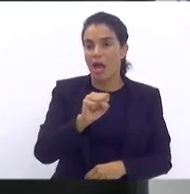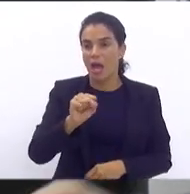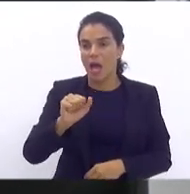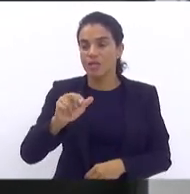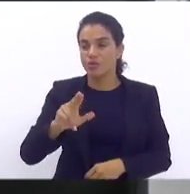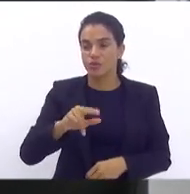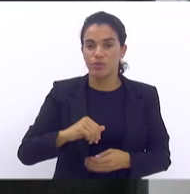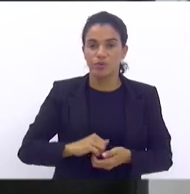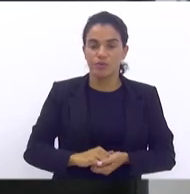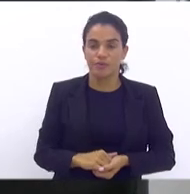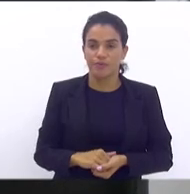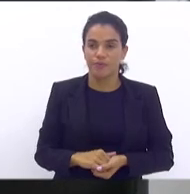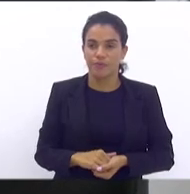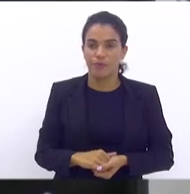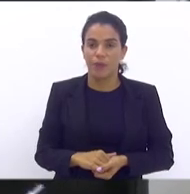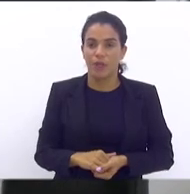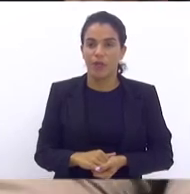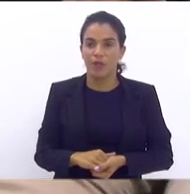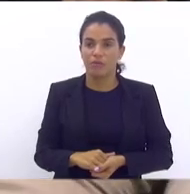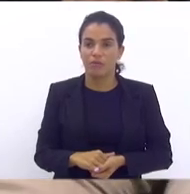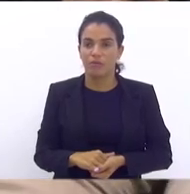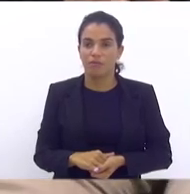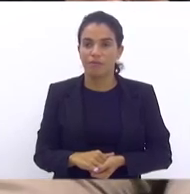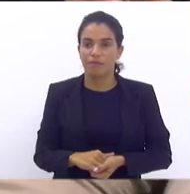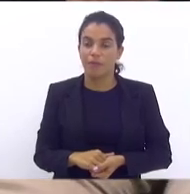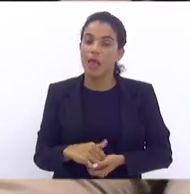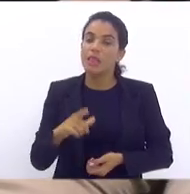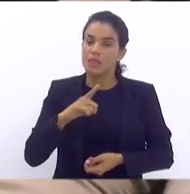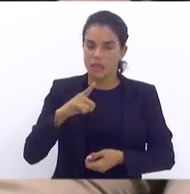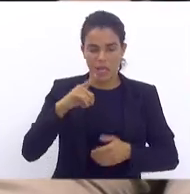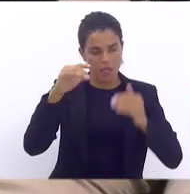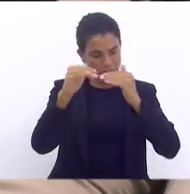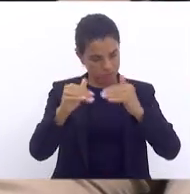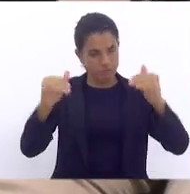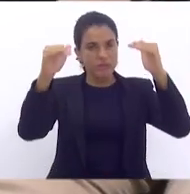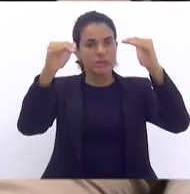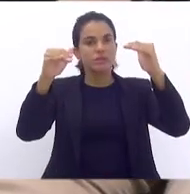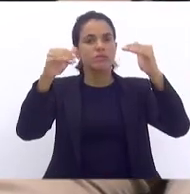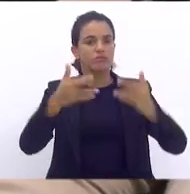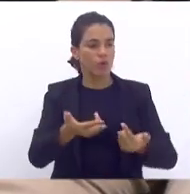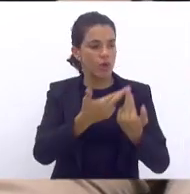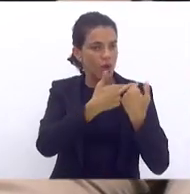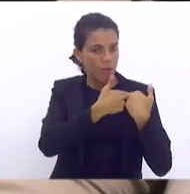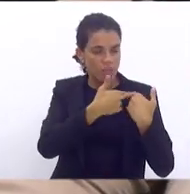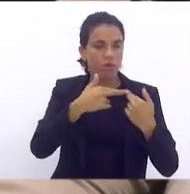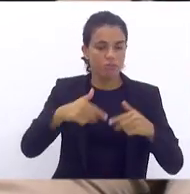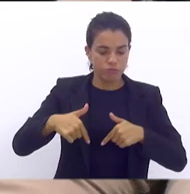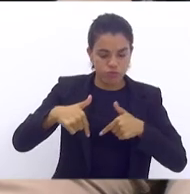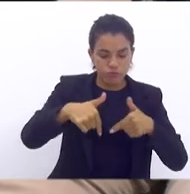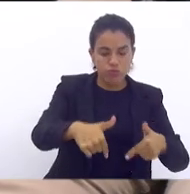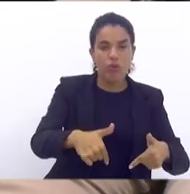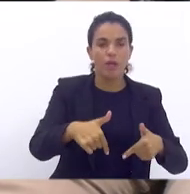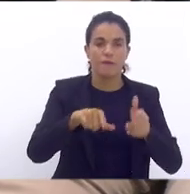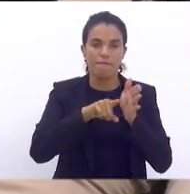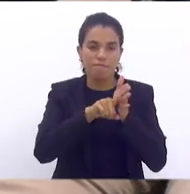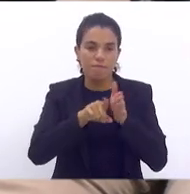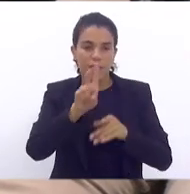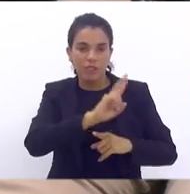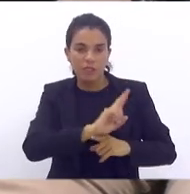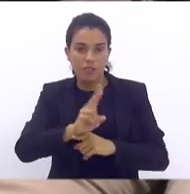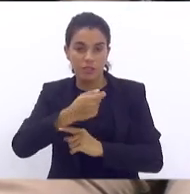irregularidades que têm acontecido? Na realidade, existe uma autoridade competente para fazer esse tipo de